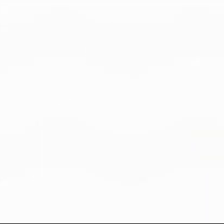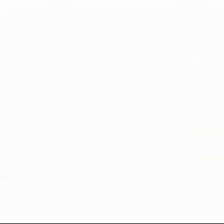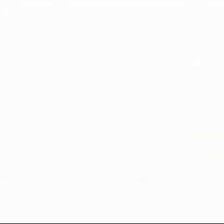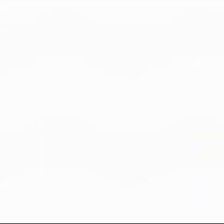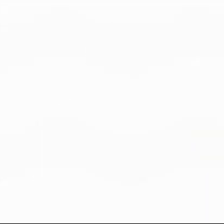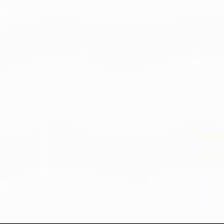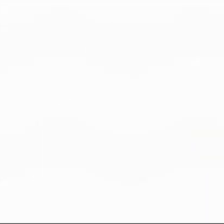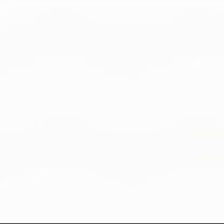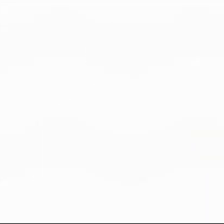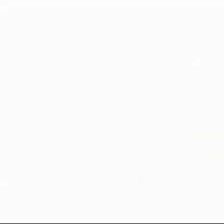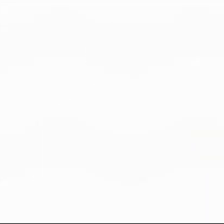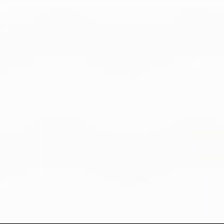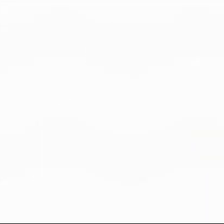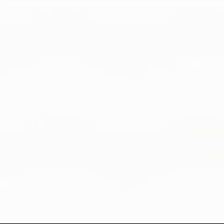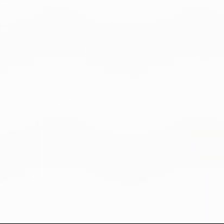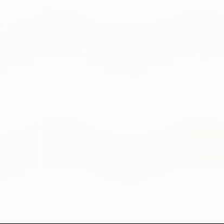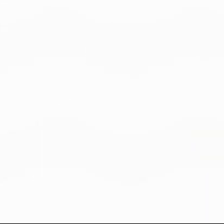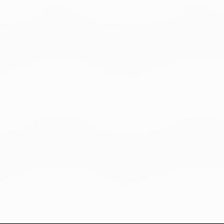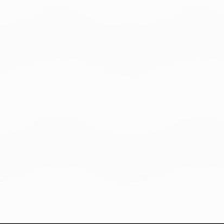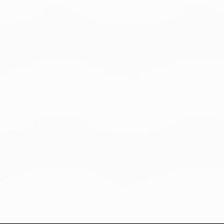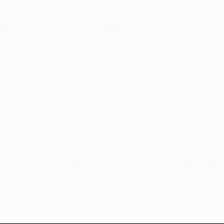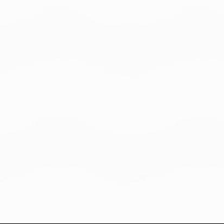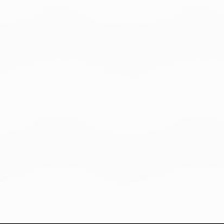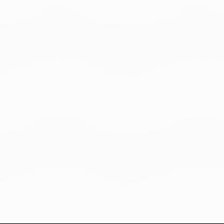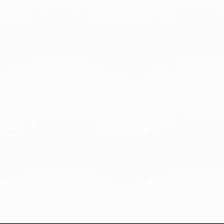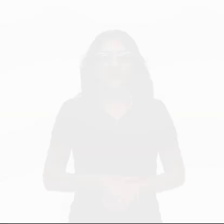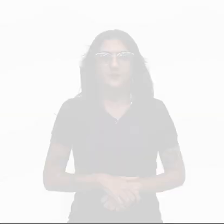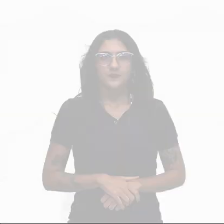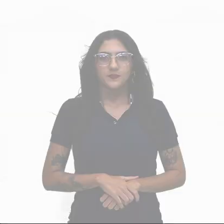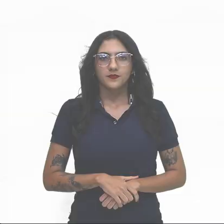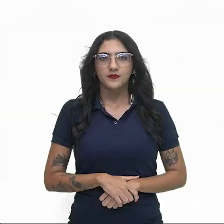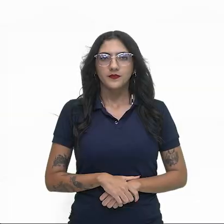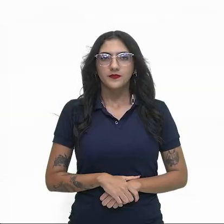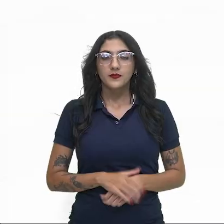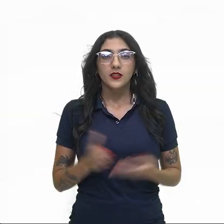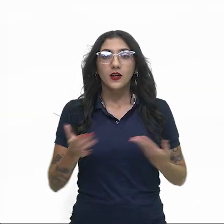dúbias aqui. Beleza? Vamos continuar.